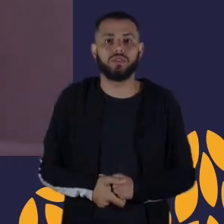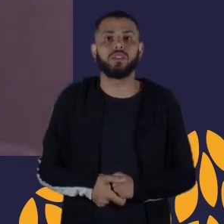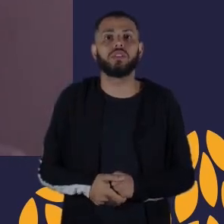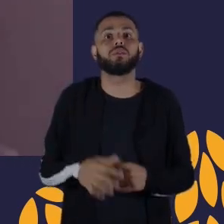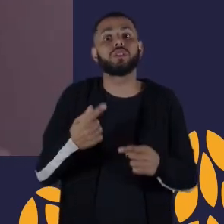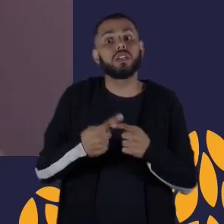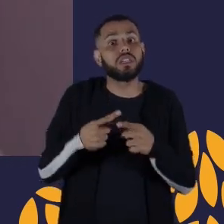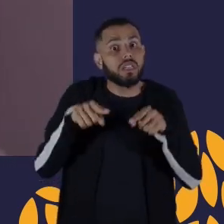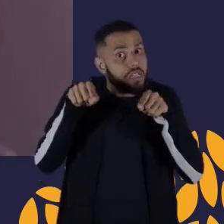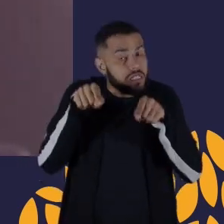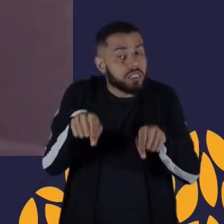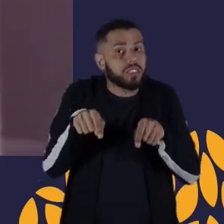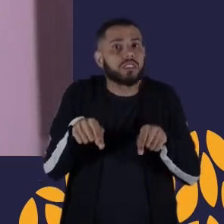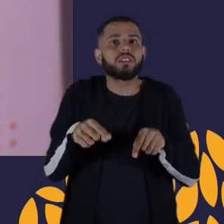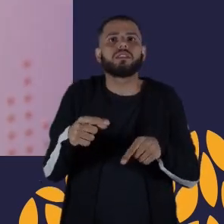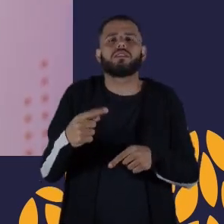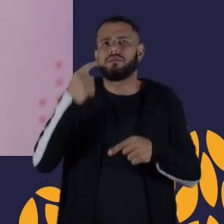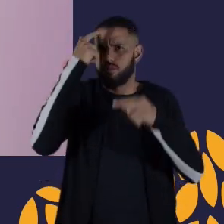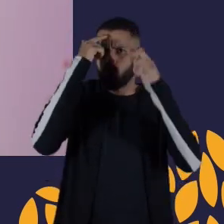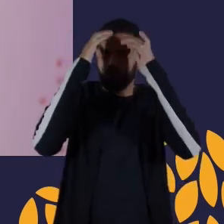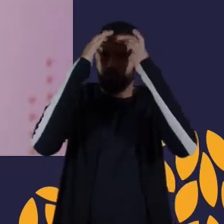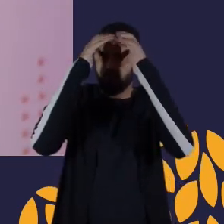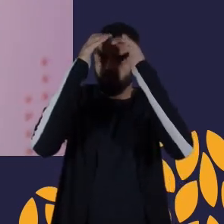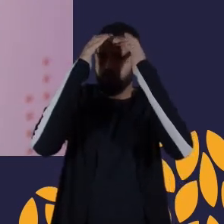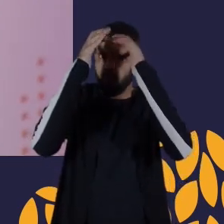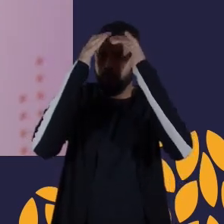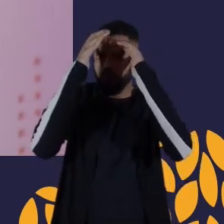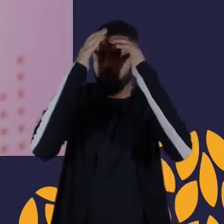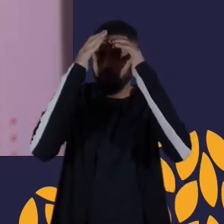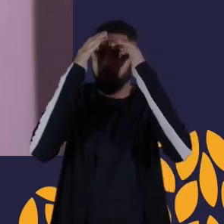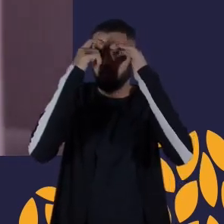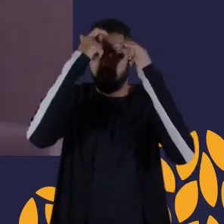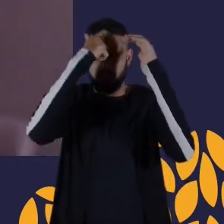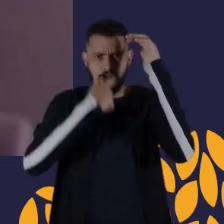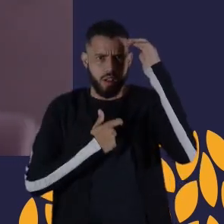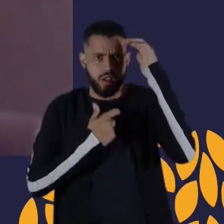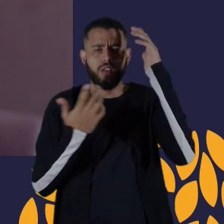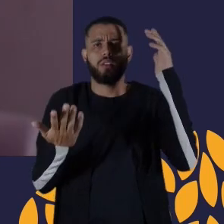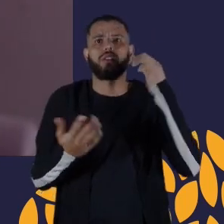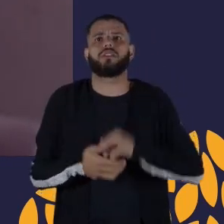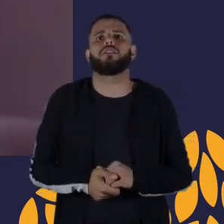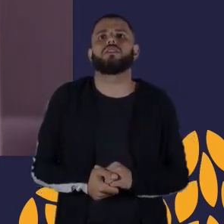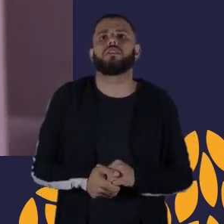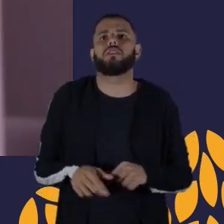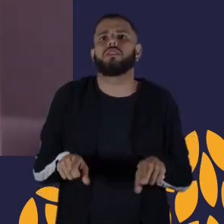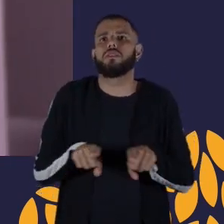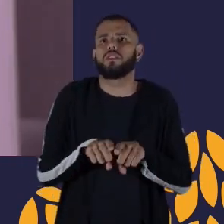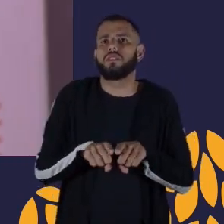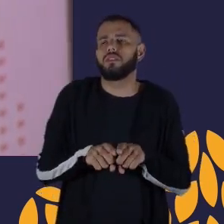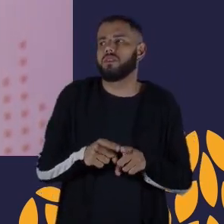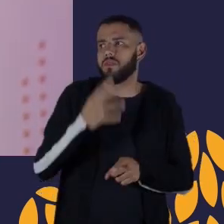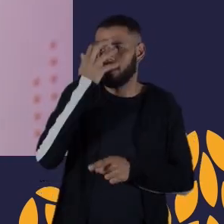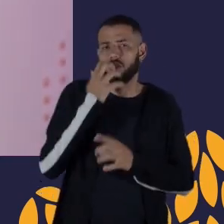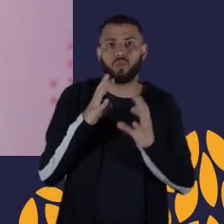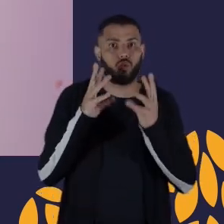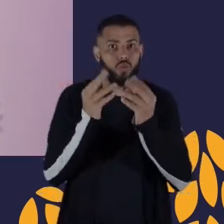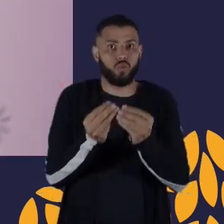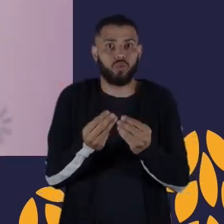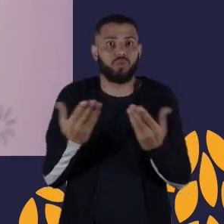assim, lóbulo frontal. Então, o caráter, a impulsividade, o enraivamento, tudo isso